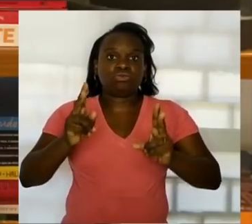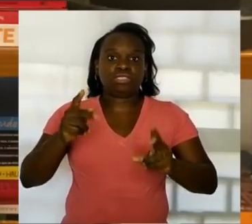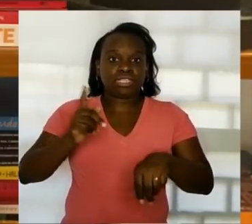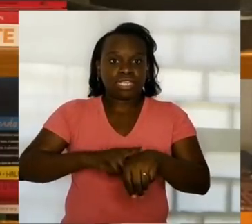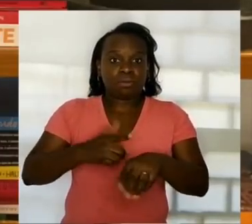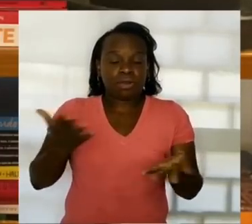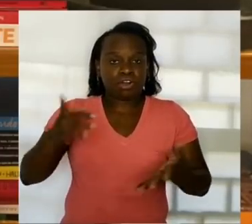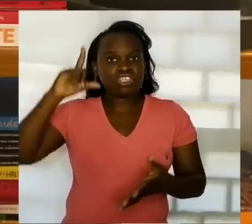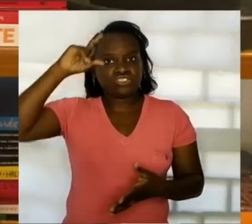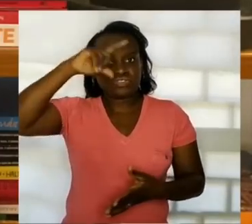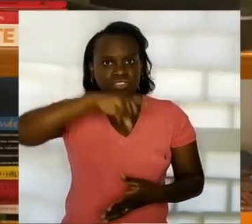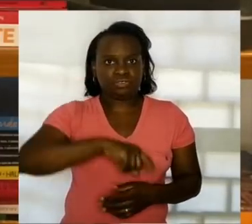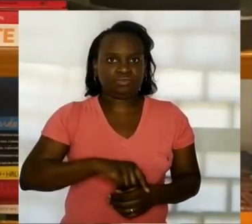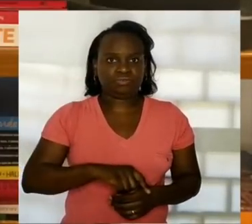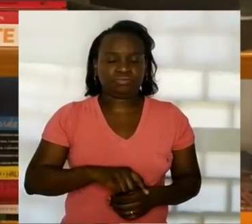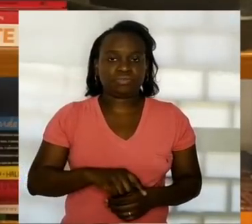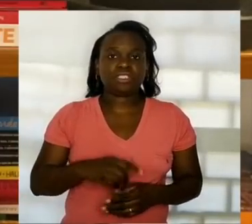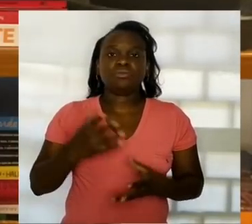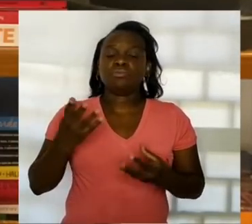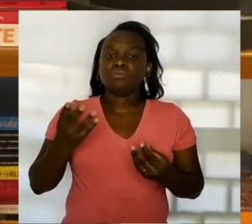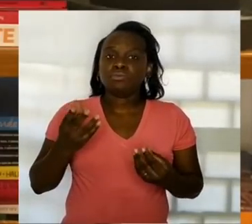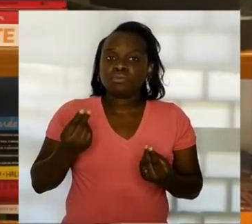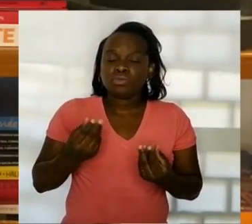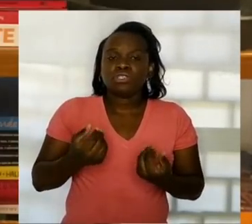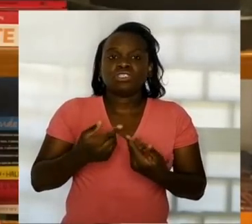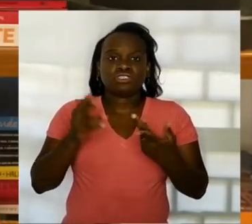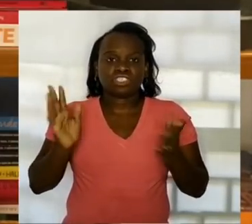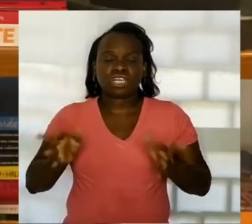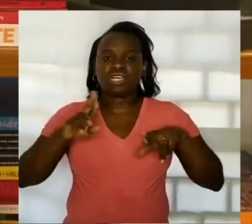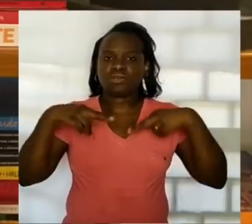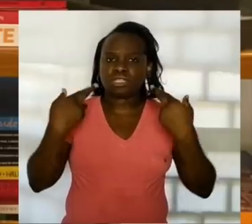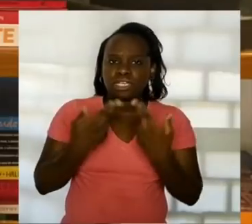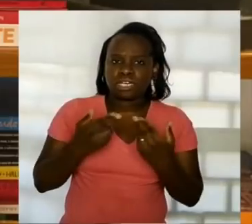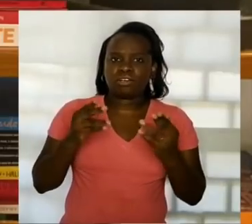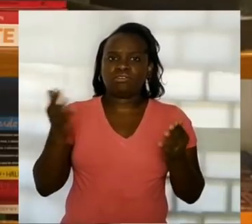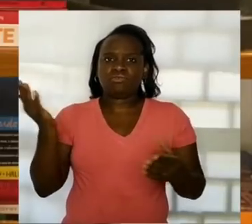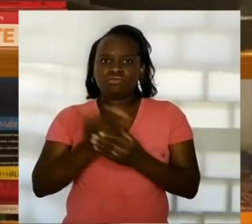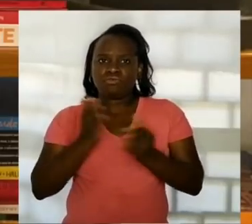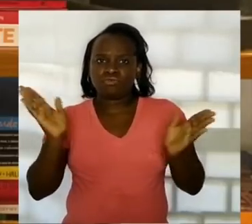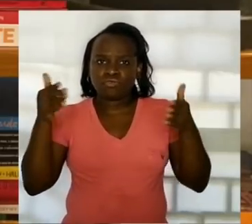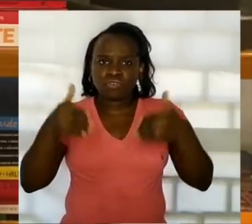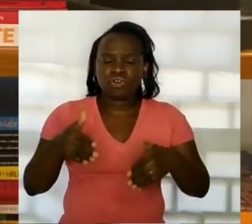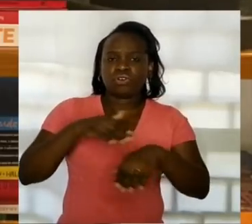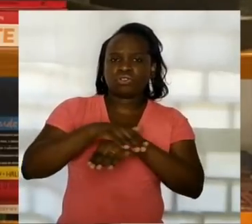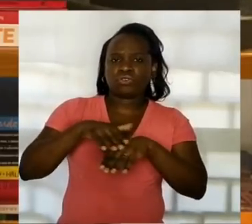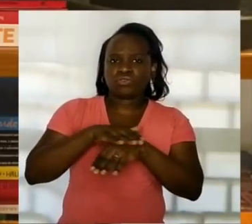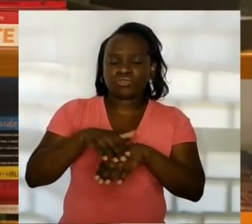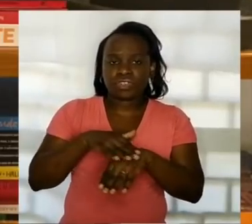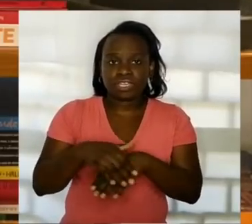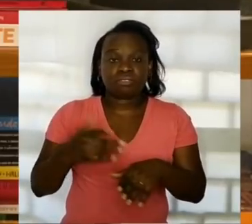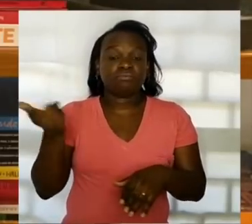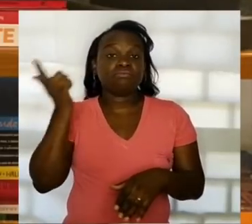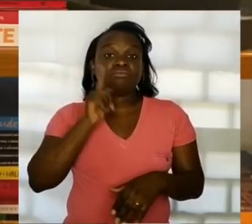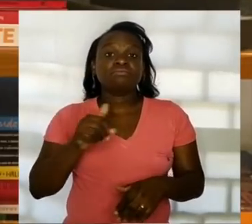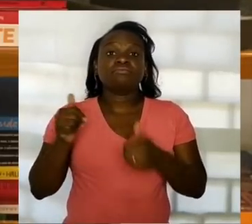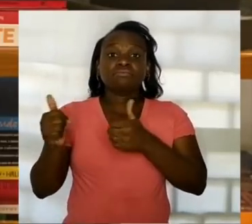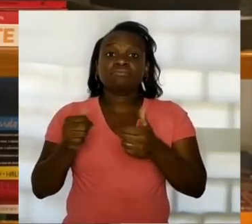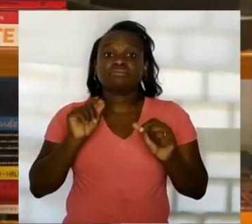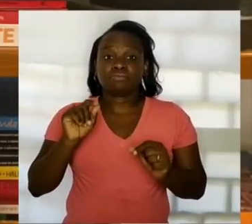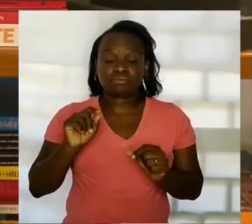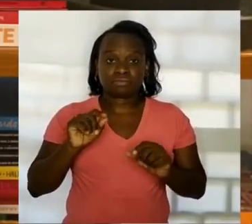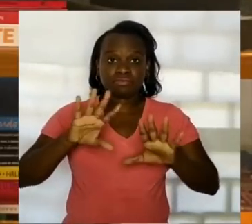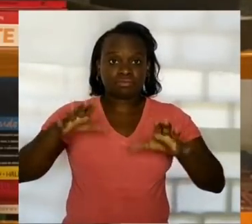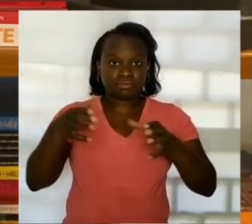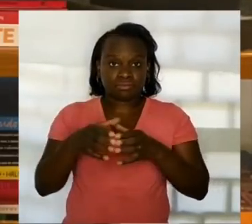esse momento dificultoso. Muitas foram as reuniões, fóruns e conversas para garantir que a